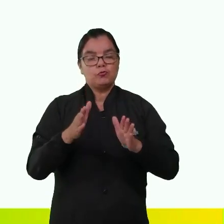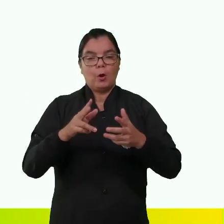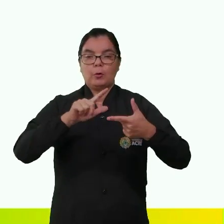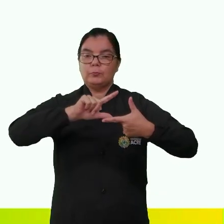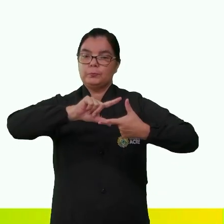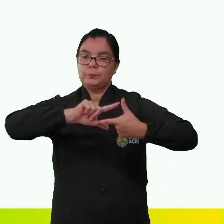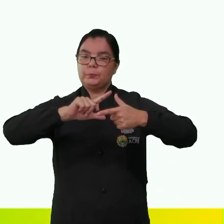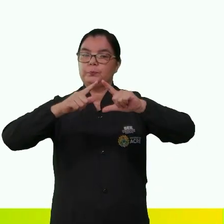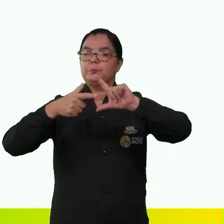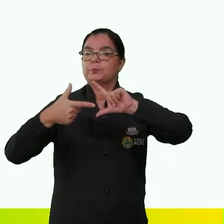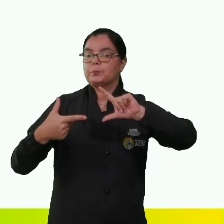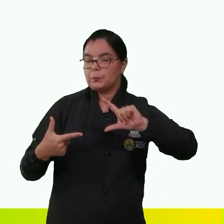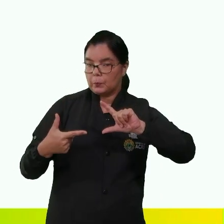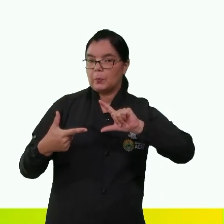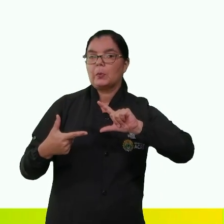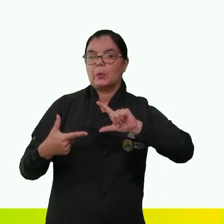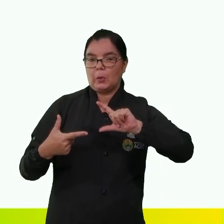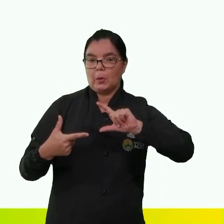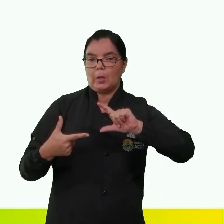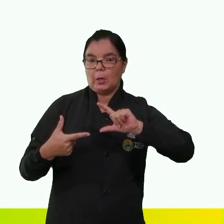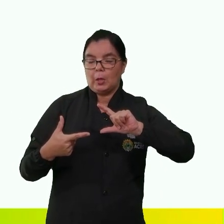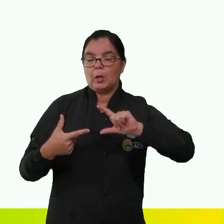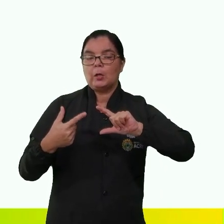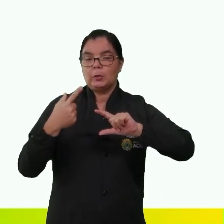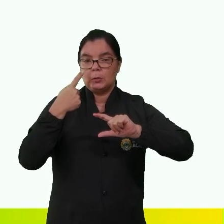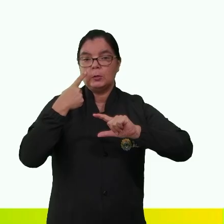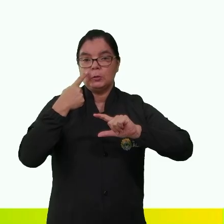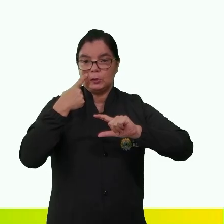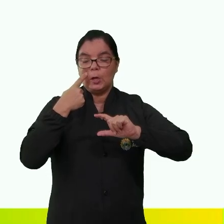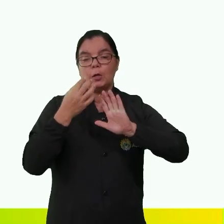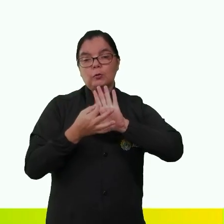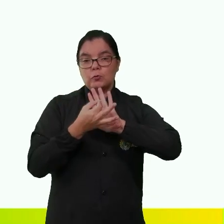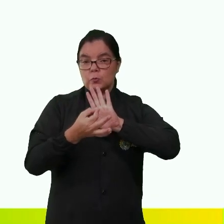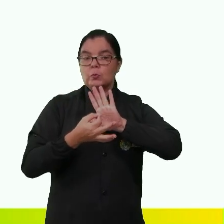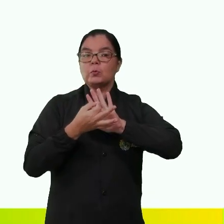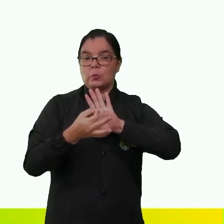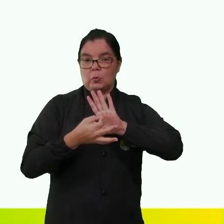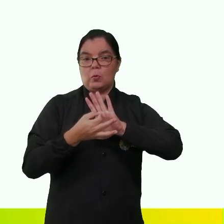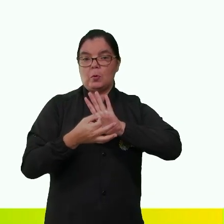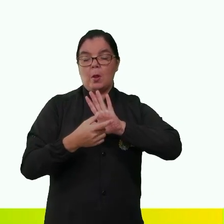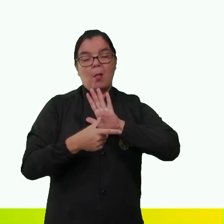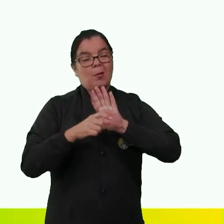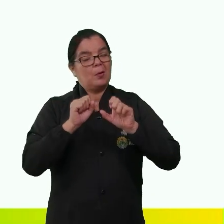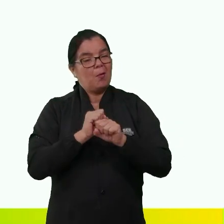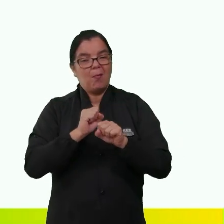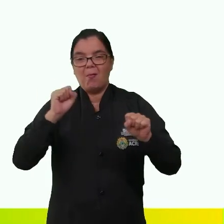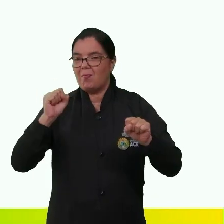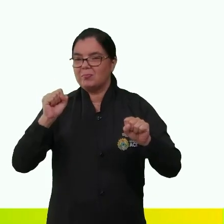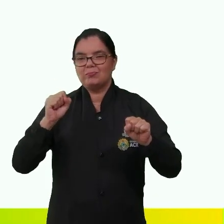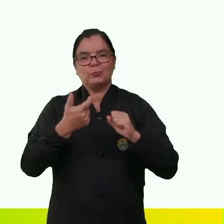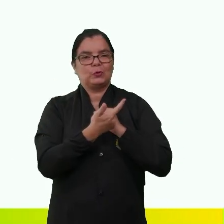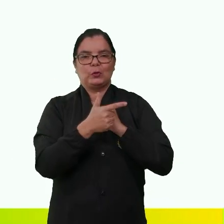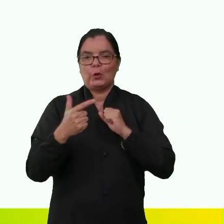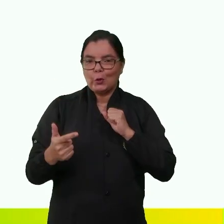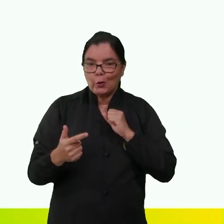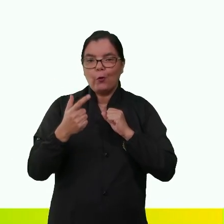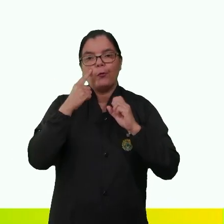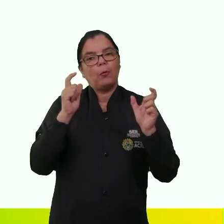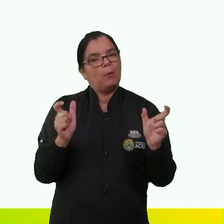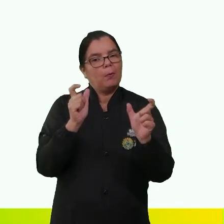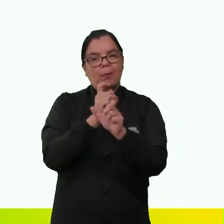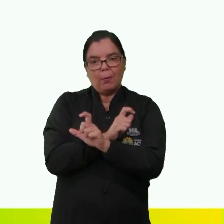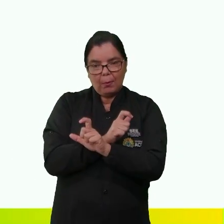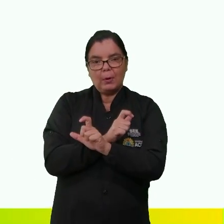no Macunaíma, eu tenho um realismo e crítica, ele é o anti-herói, eu tenho aqui a contradição e